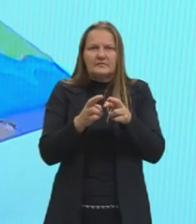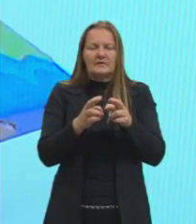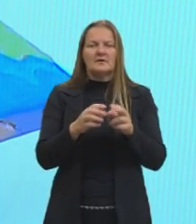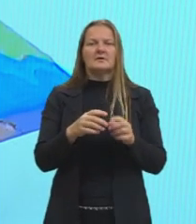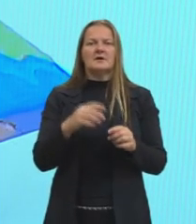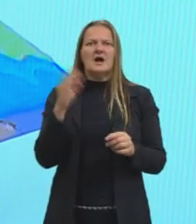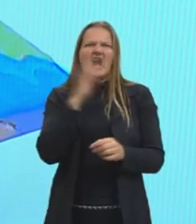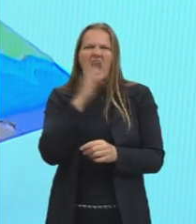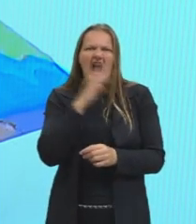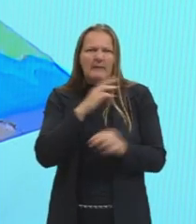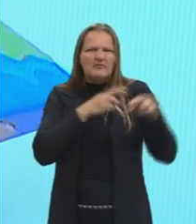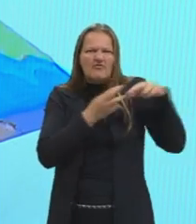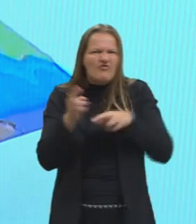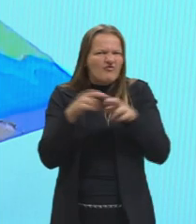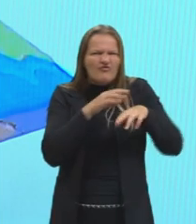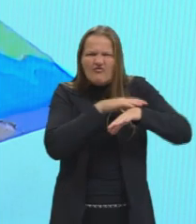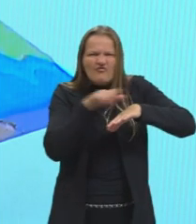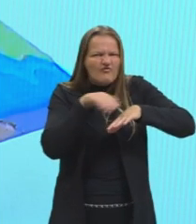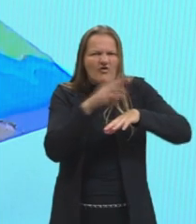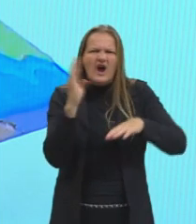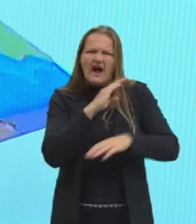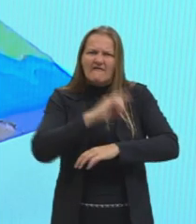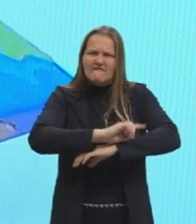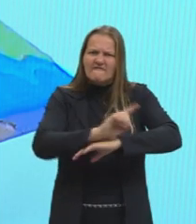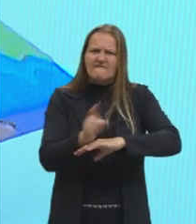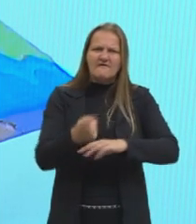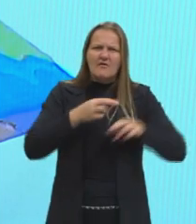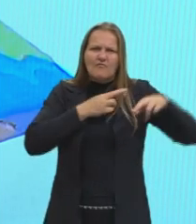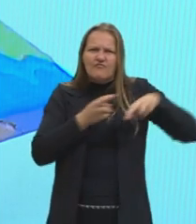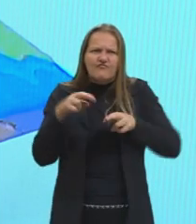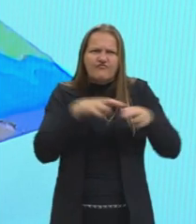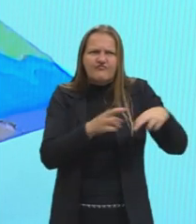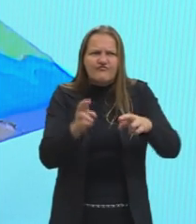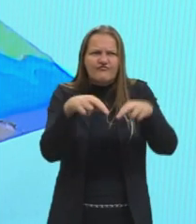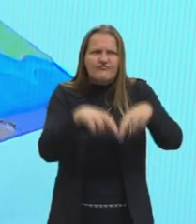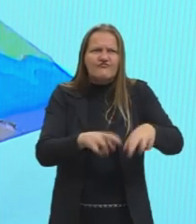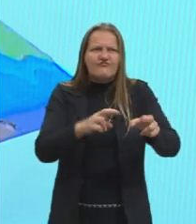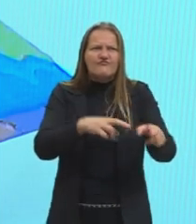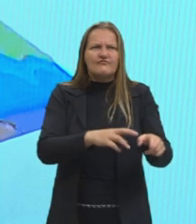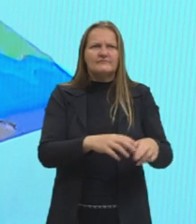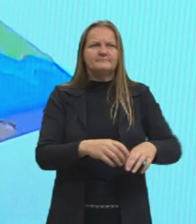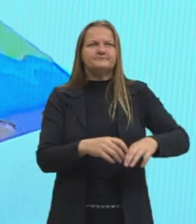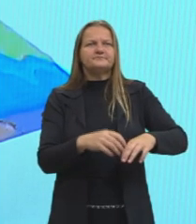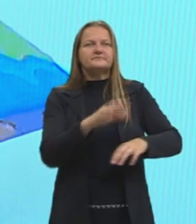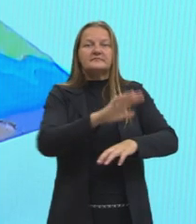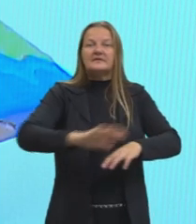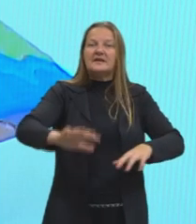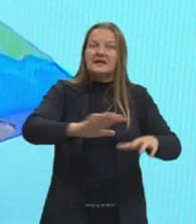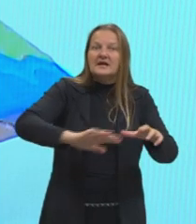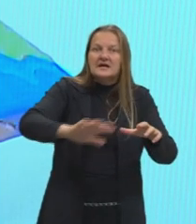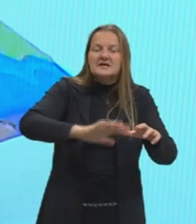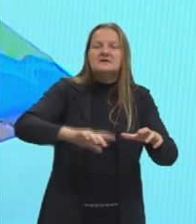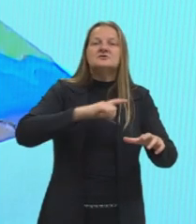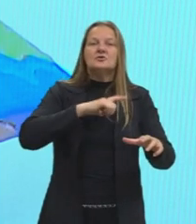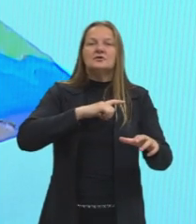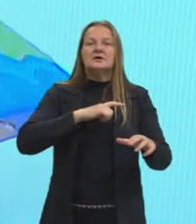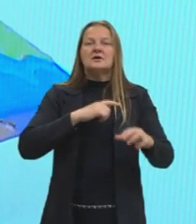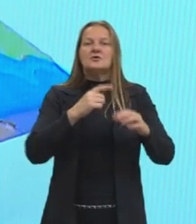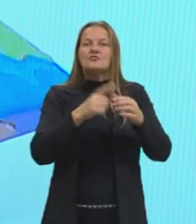super rápido né são magros aí extremamente fortes tanto é que nessa região aqui a gente coloca